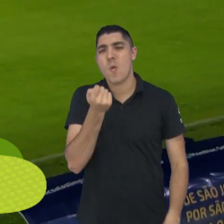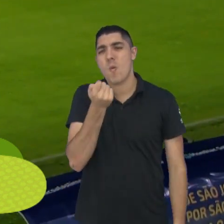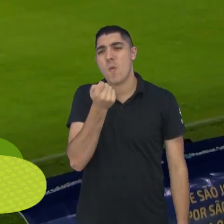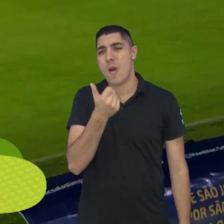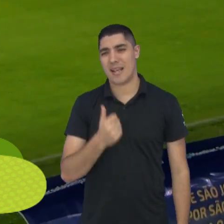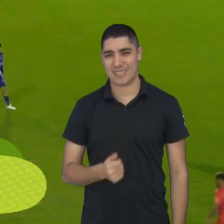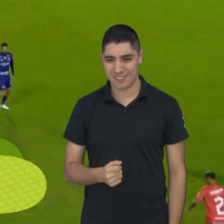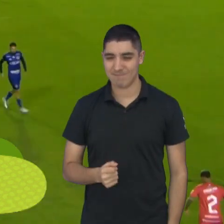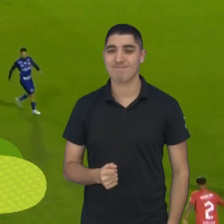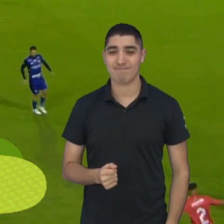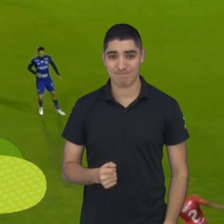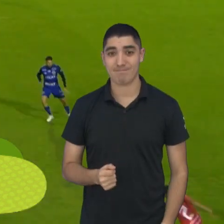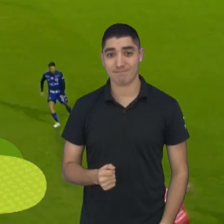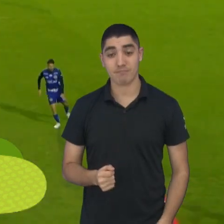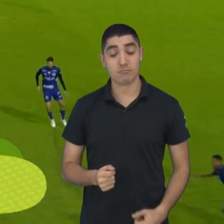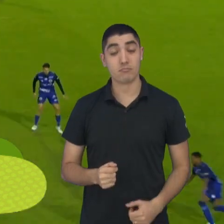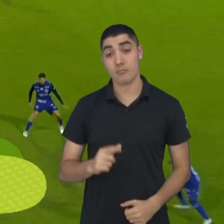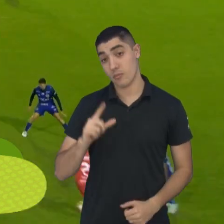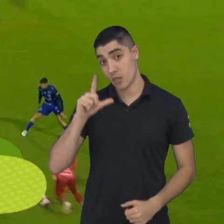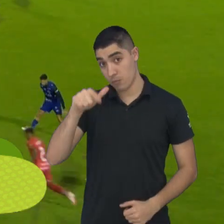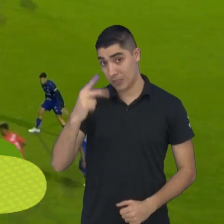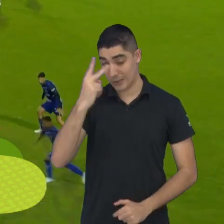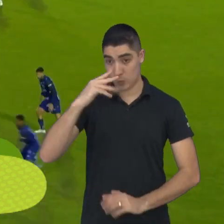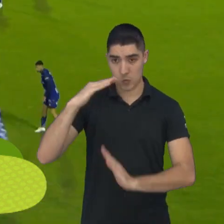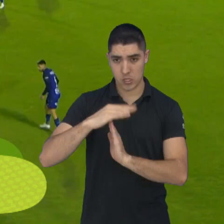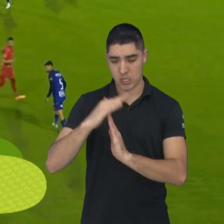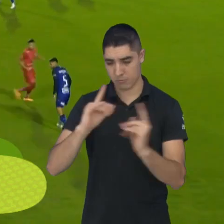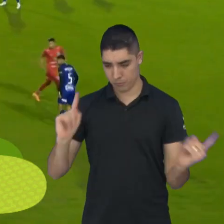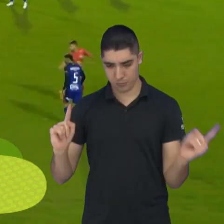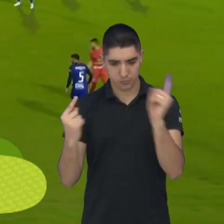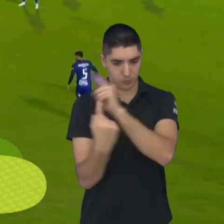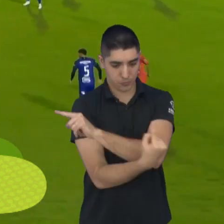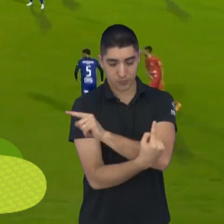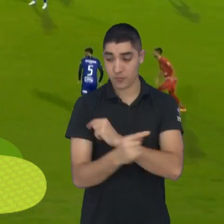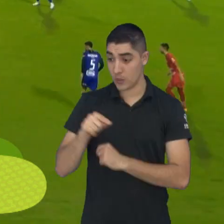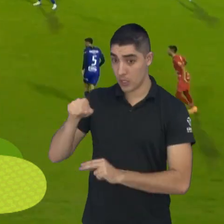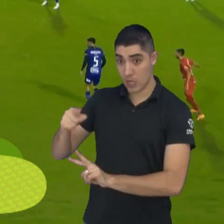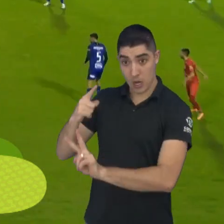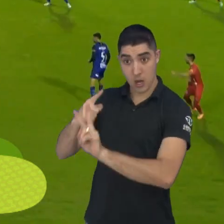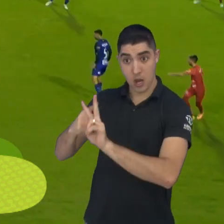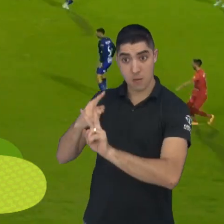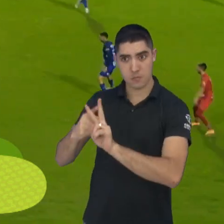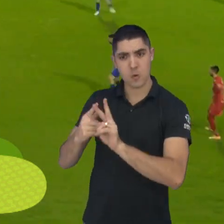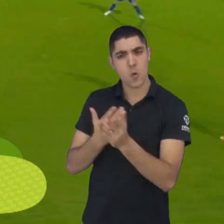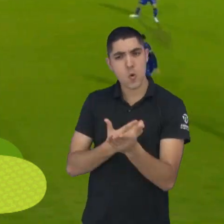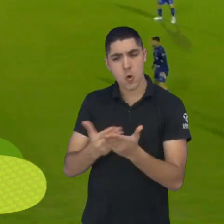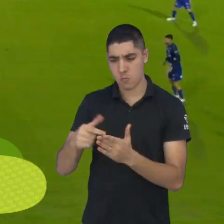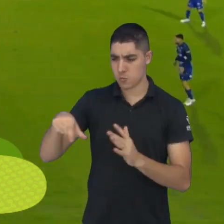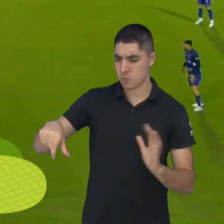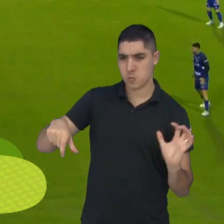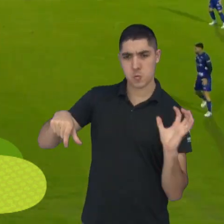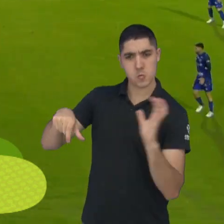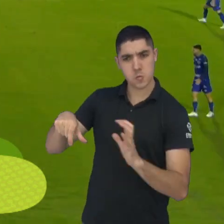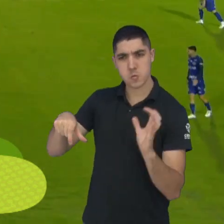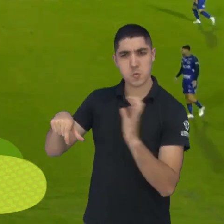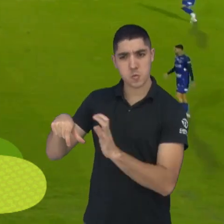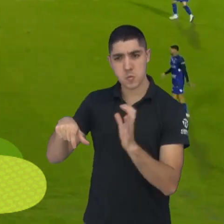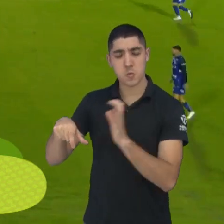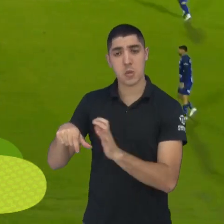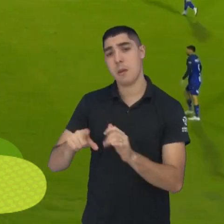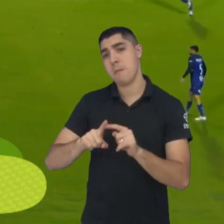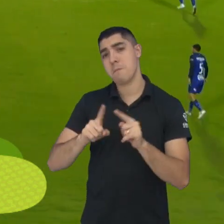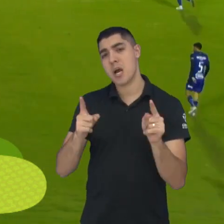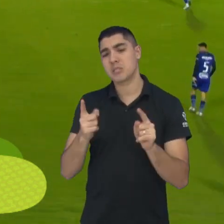perto. Na segunda etapa, o Capivariano voltou com mais posse de bola, mas sem apresentar